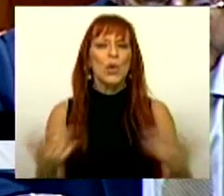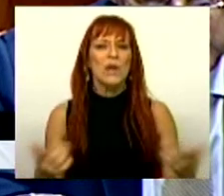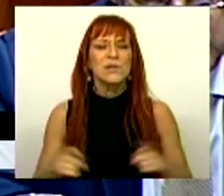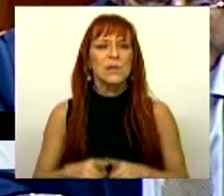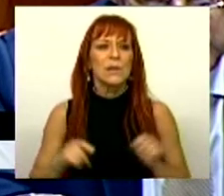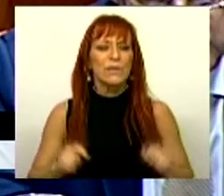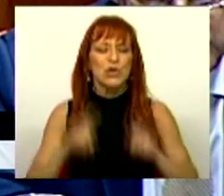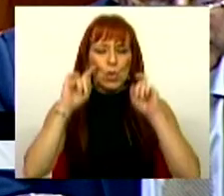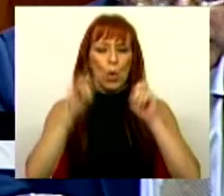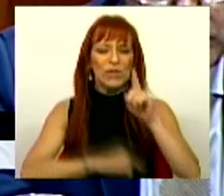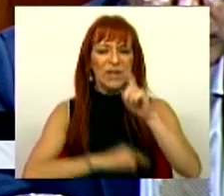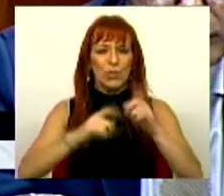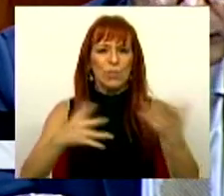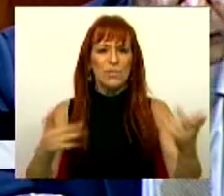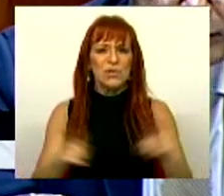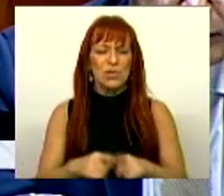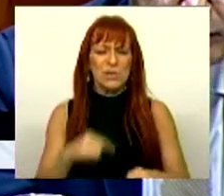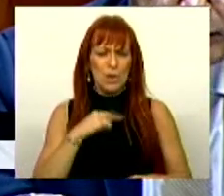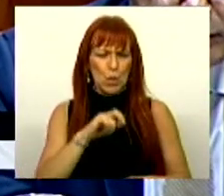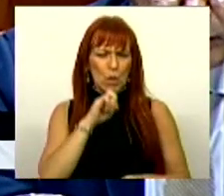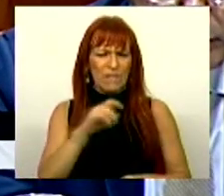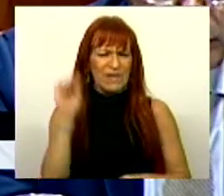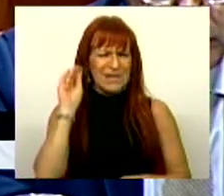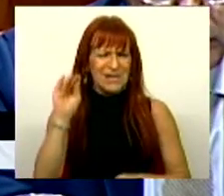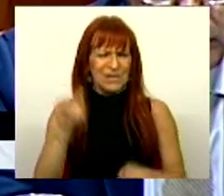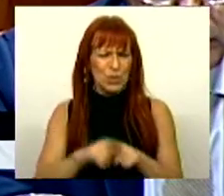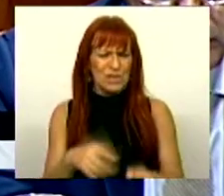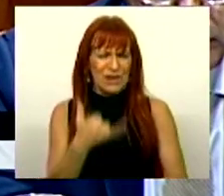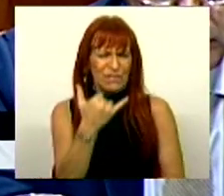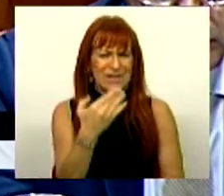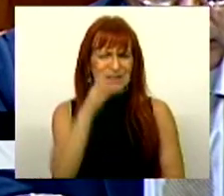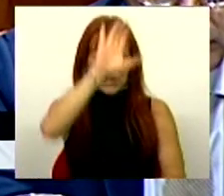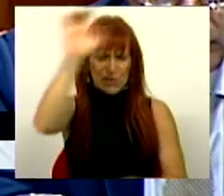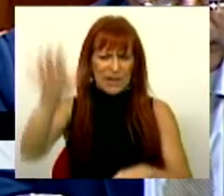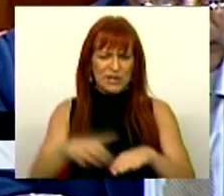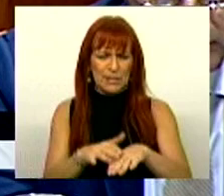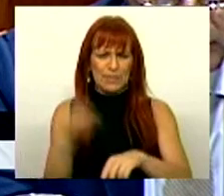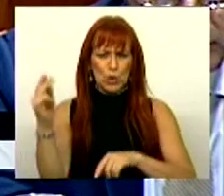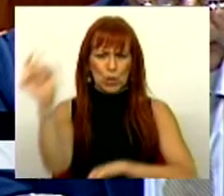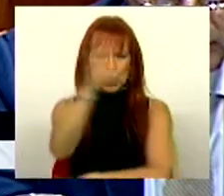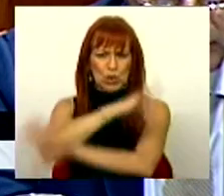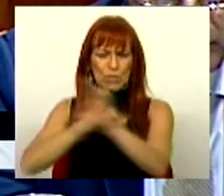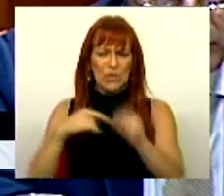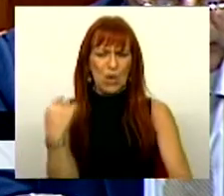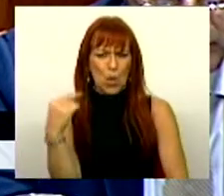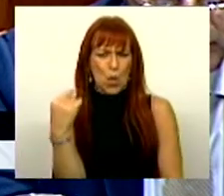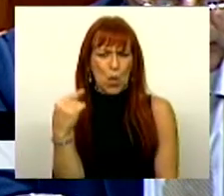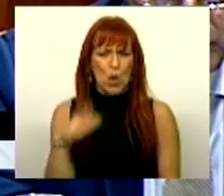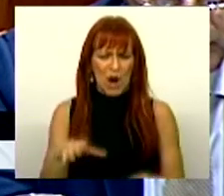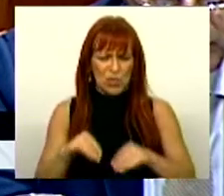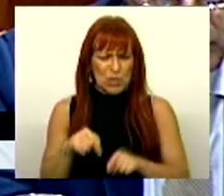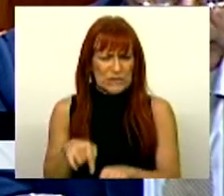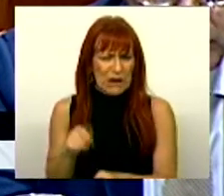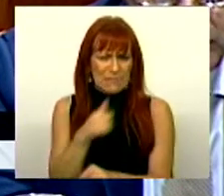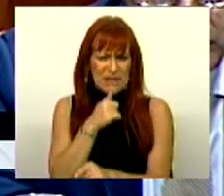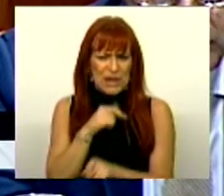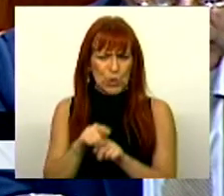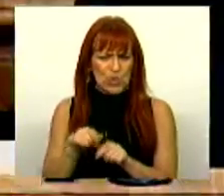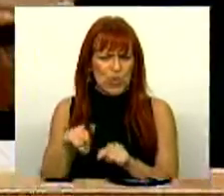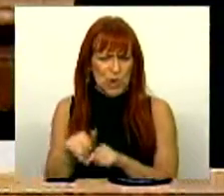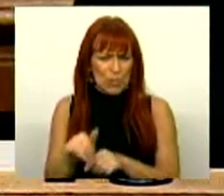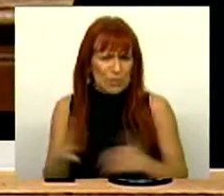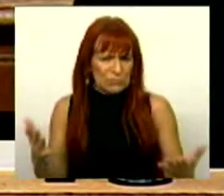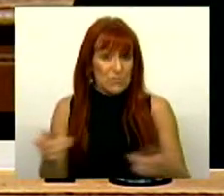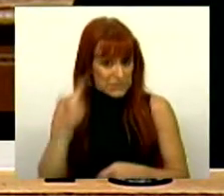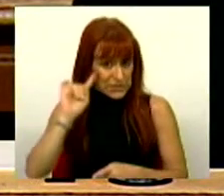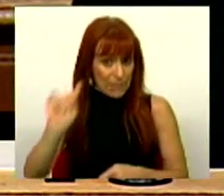ao controle térmico, chamo-lhe a atenção que dos 27 Estados-membros da União Europeia, só um adotou essa medida nos aeroportos.